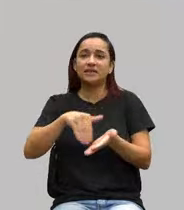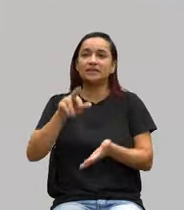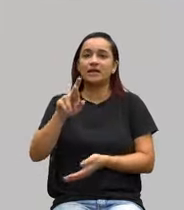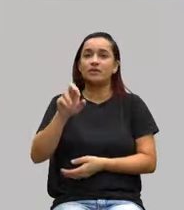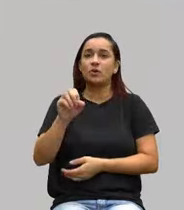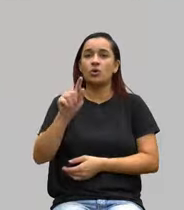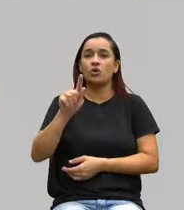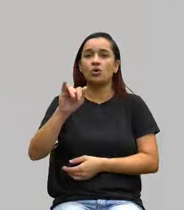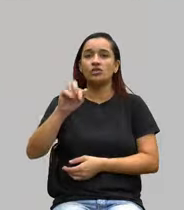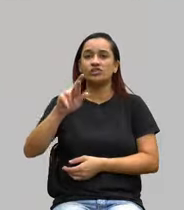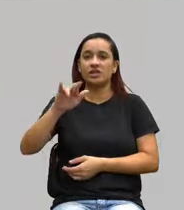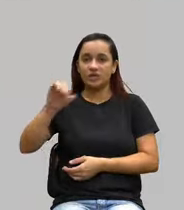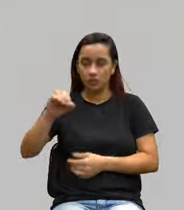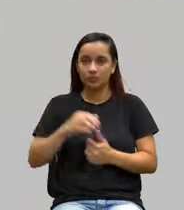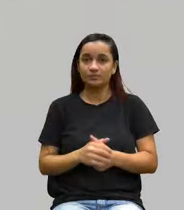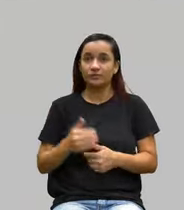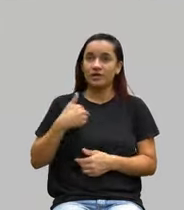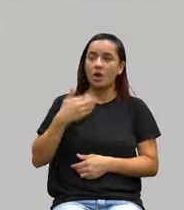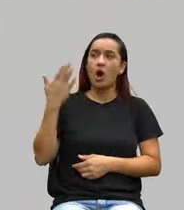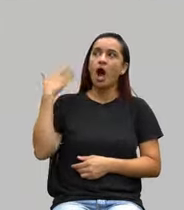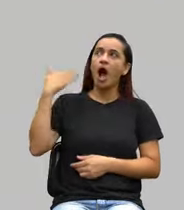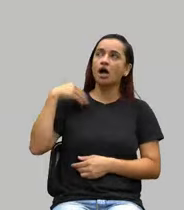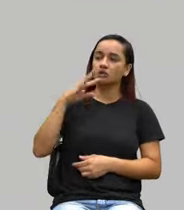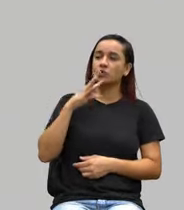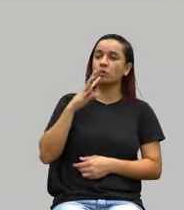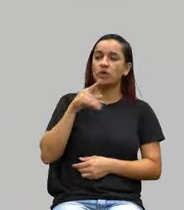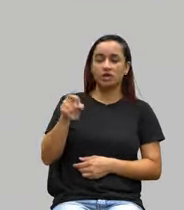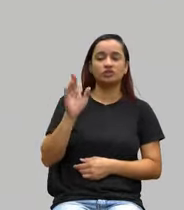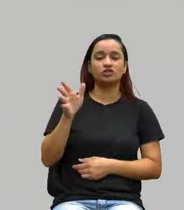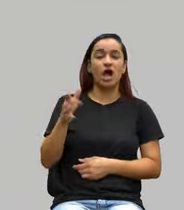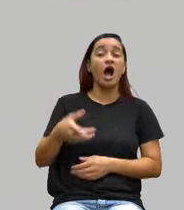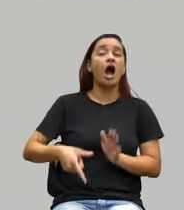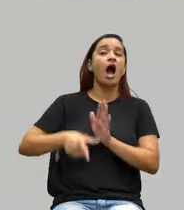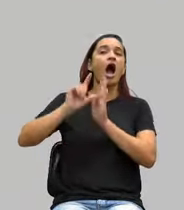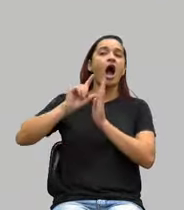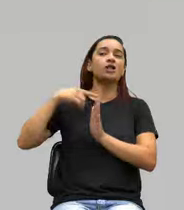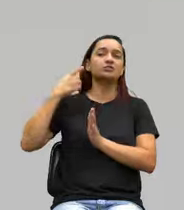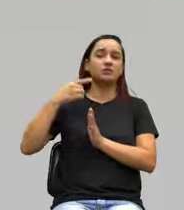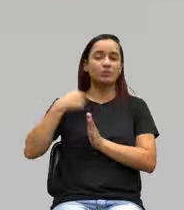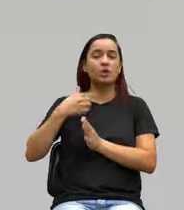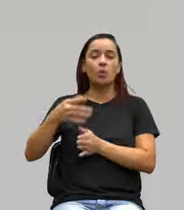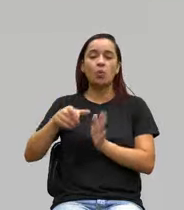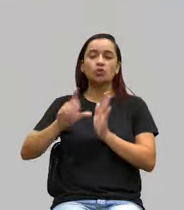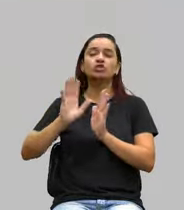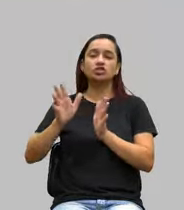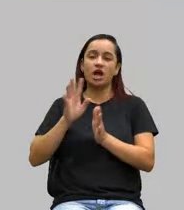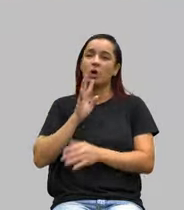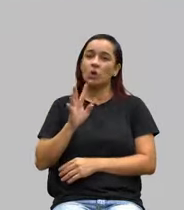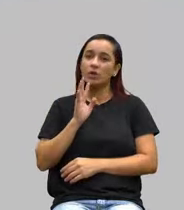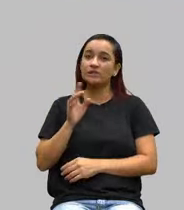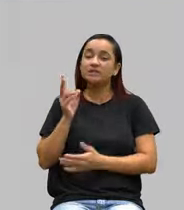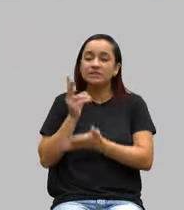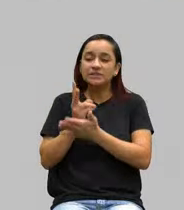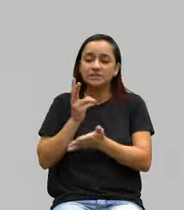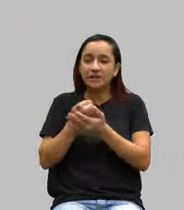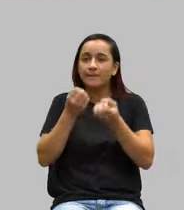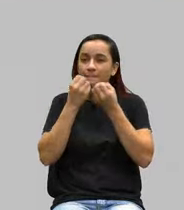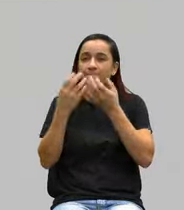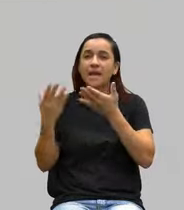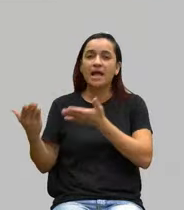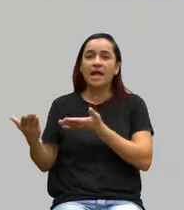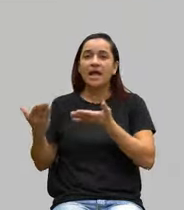falo que eu já te conheço antes de ser Deputado né Rogério e a gente é sempre muito bem recebido lá no